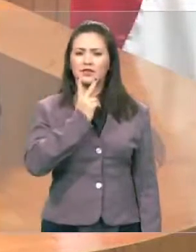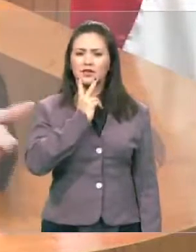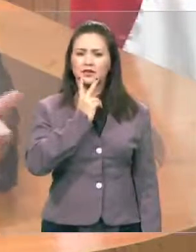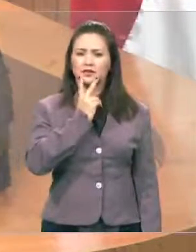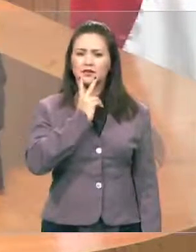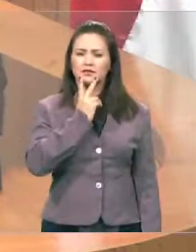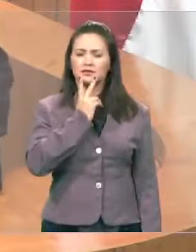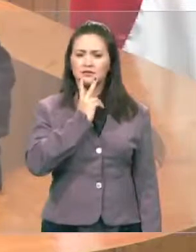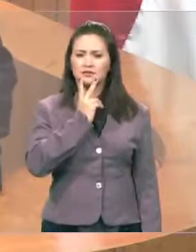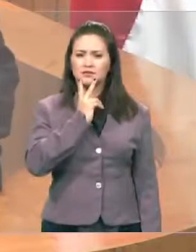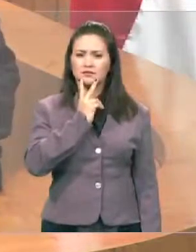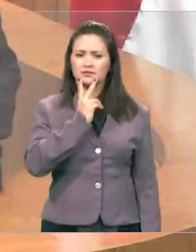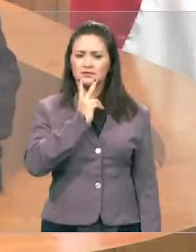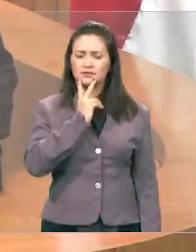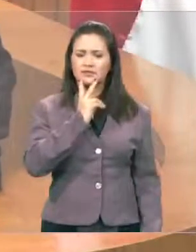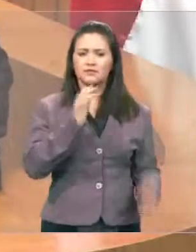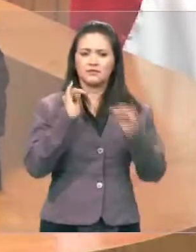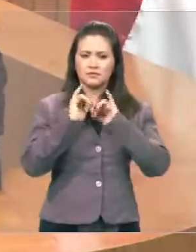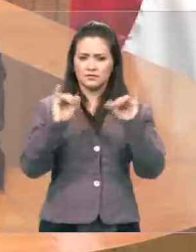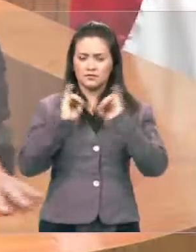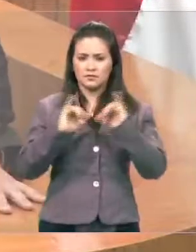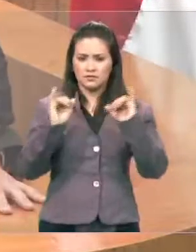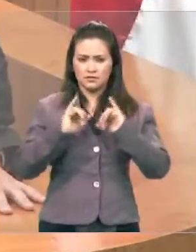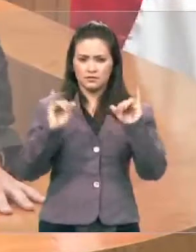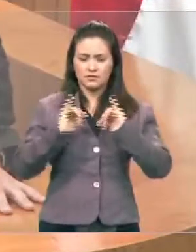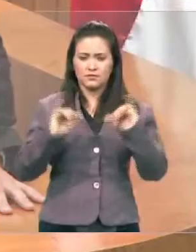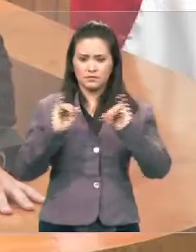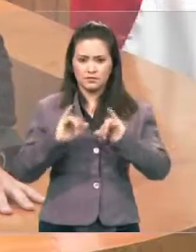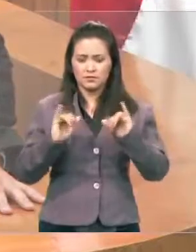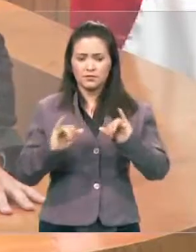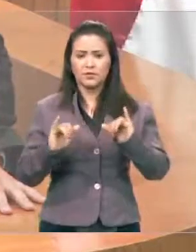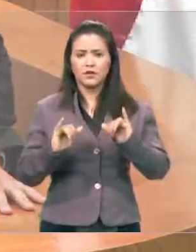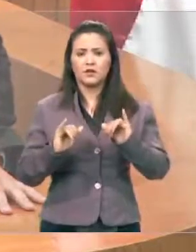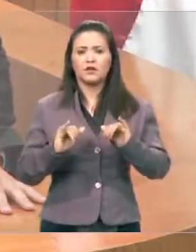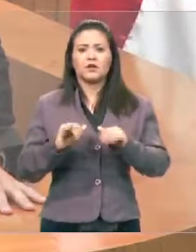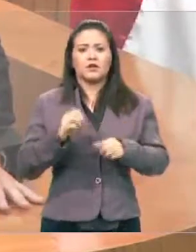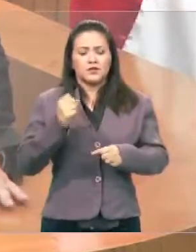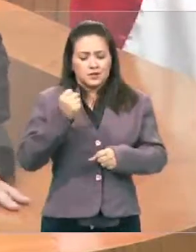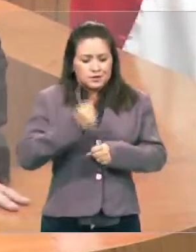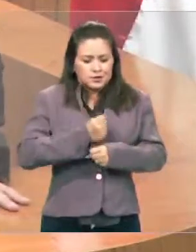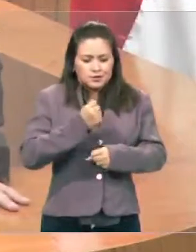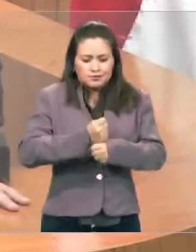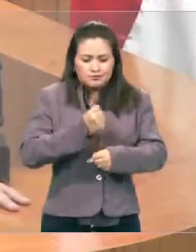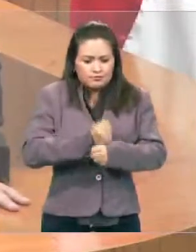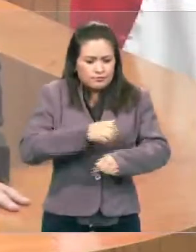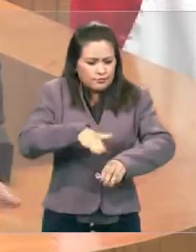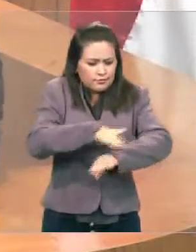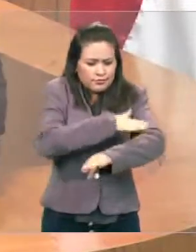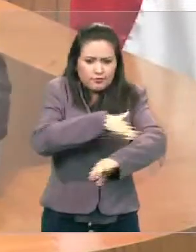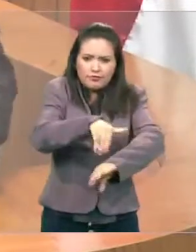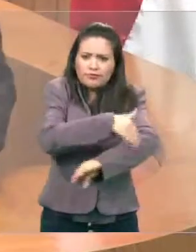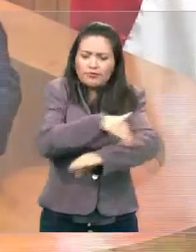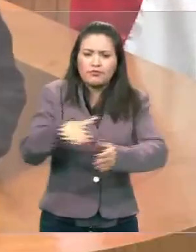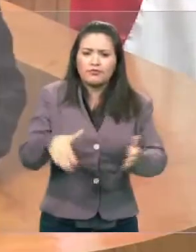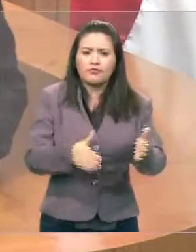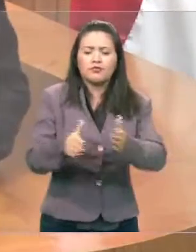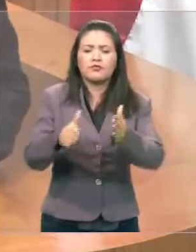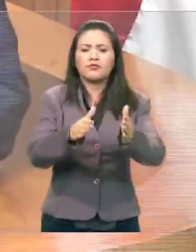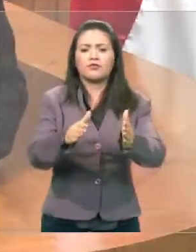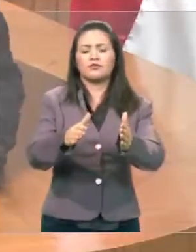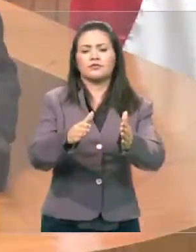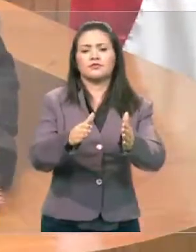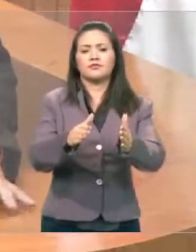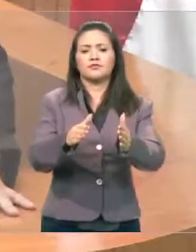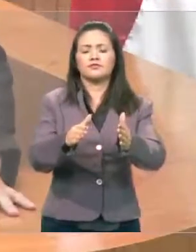reforma, a reconstrução da Avenida Nossa Senhora de Fátima, que a gente, Nossa Senhora da Vitória, que nós já esperávamos, já brigávamos